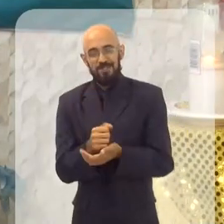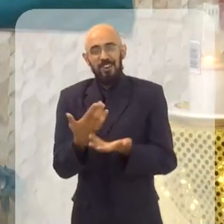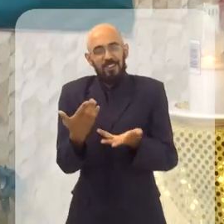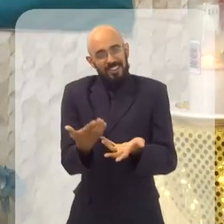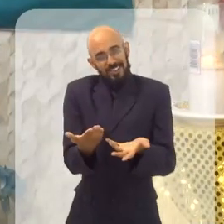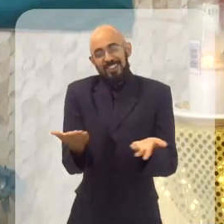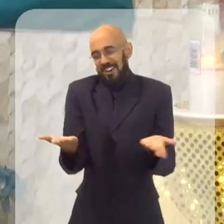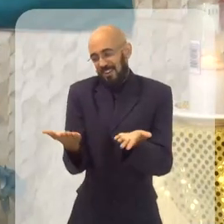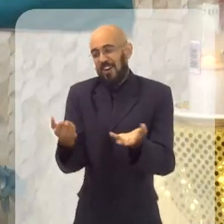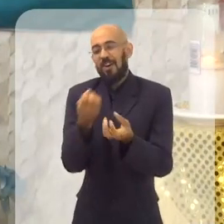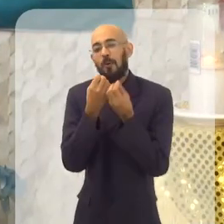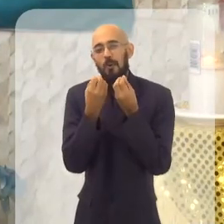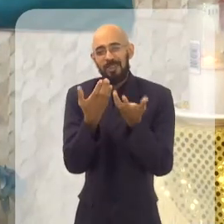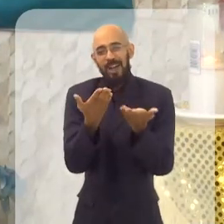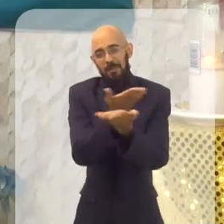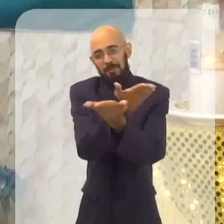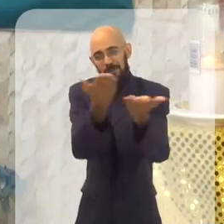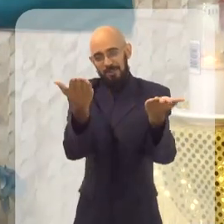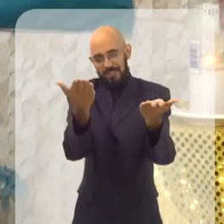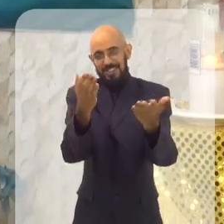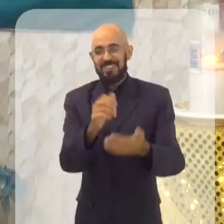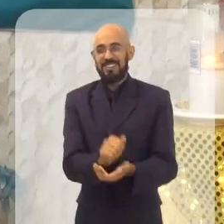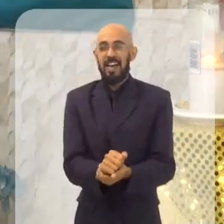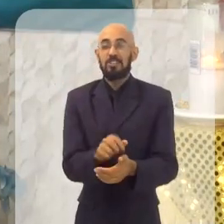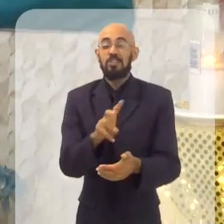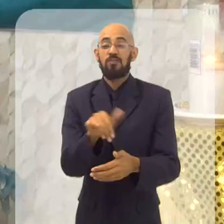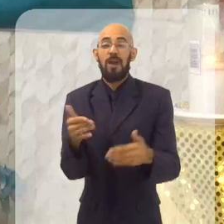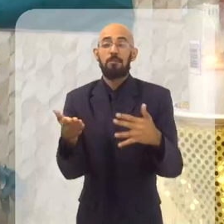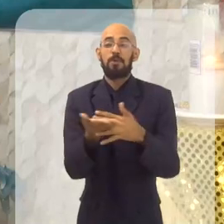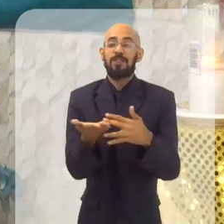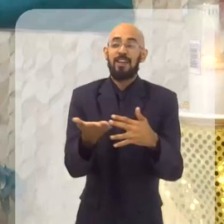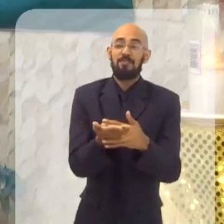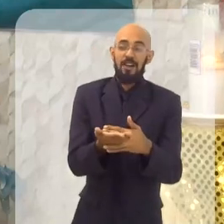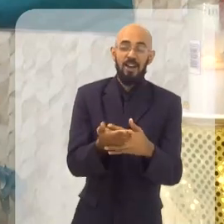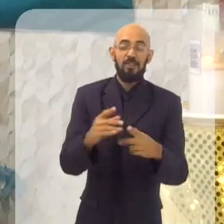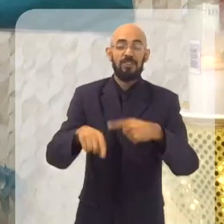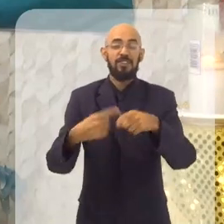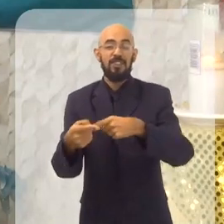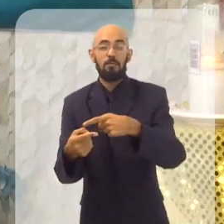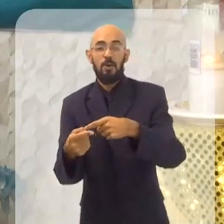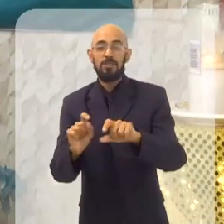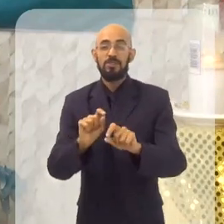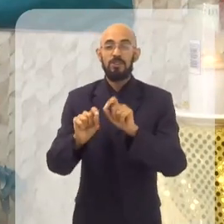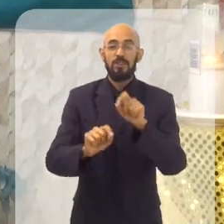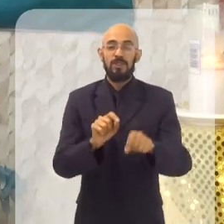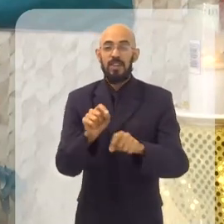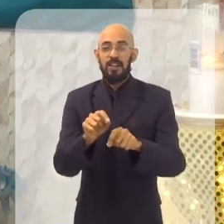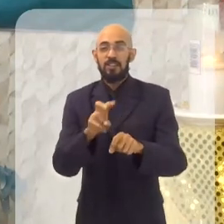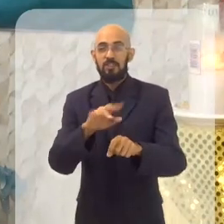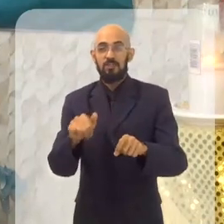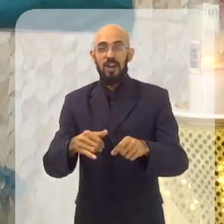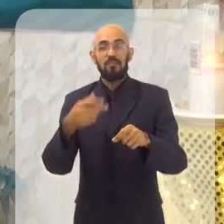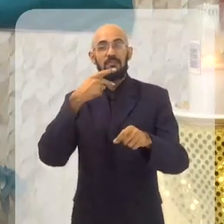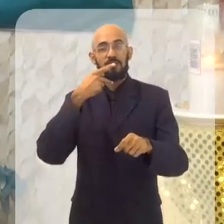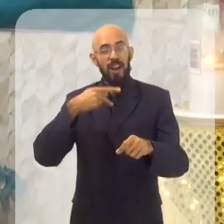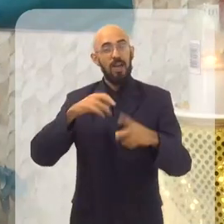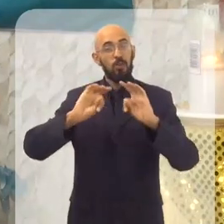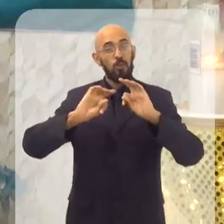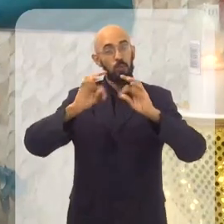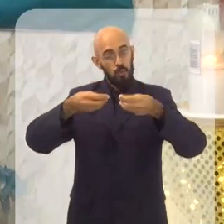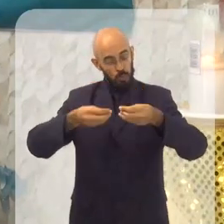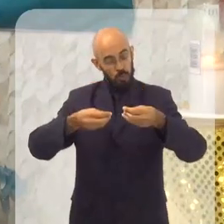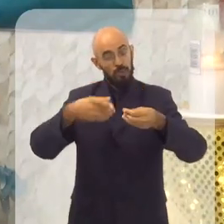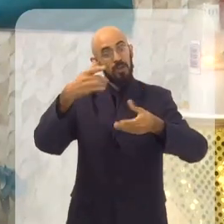e quis dividir com vocês. E nós vamos ao intervalo e, na volta, nós vamos falar tudo